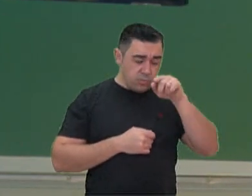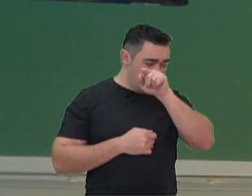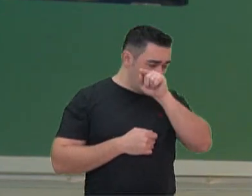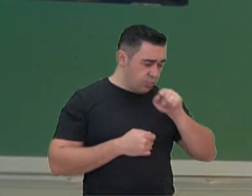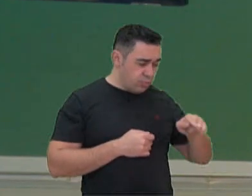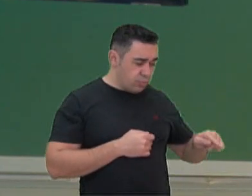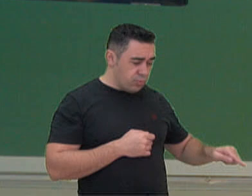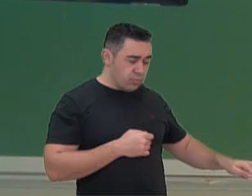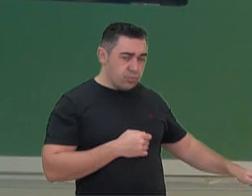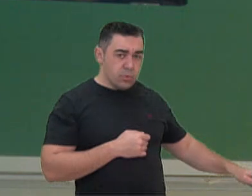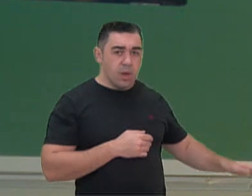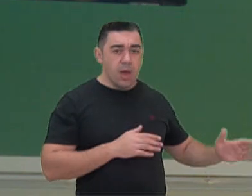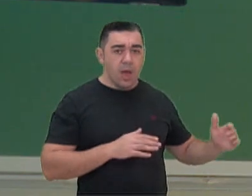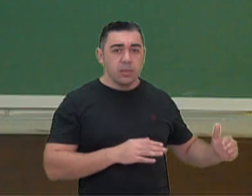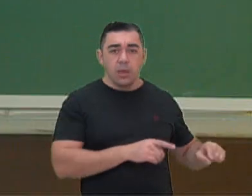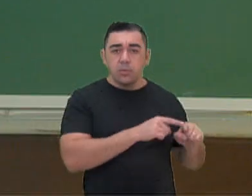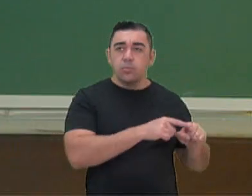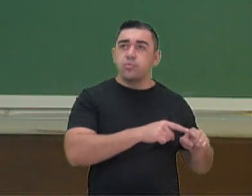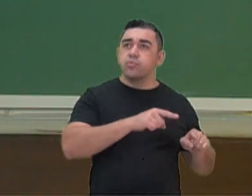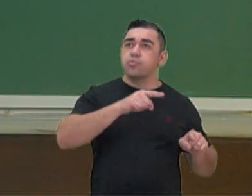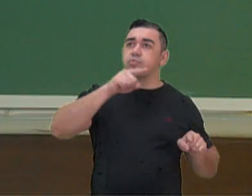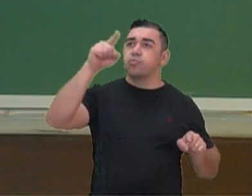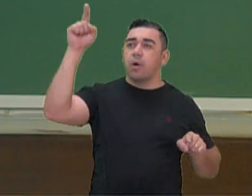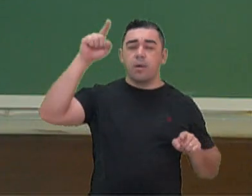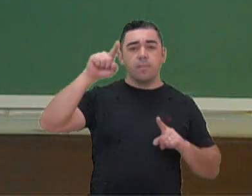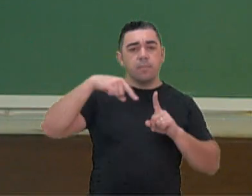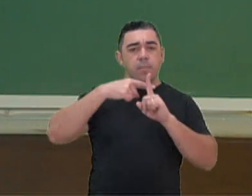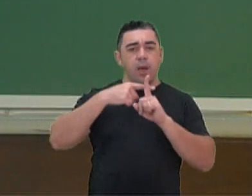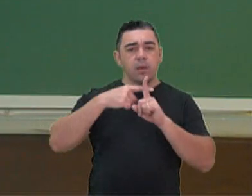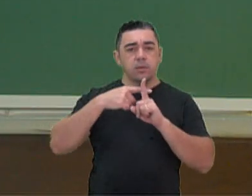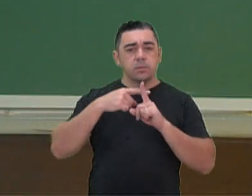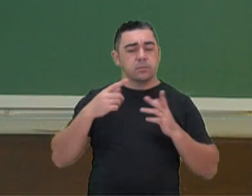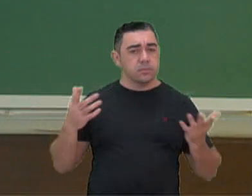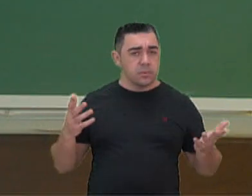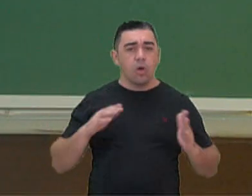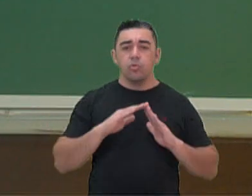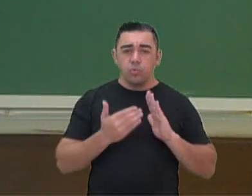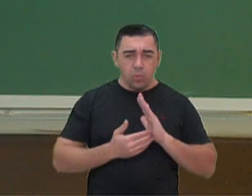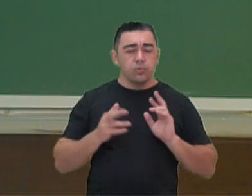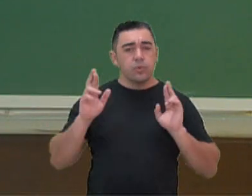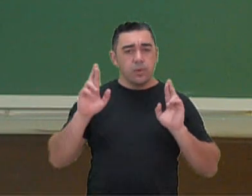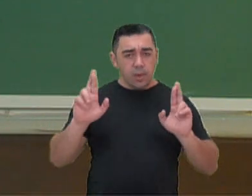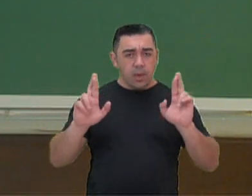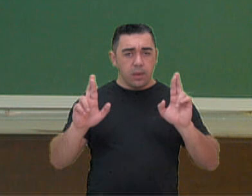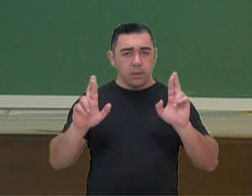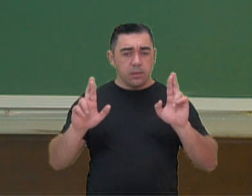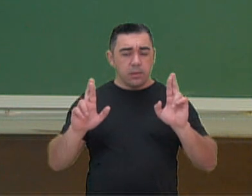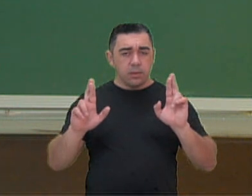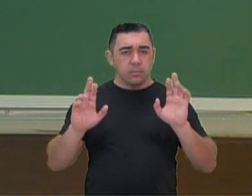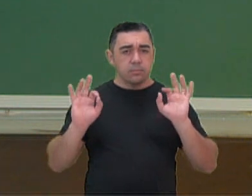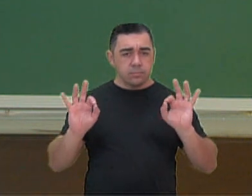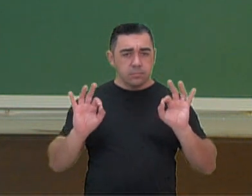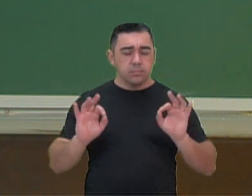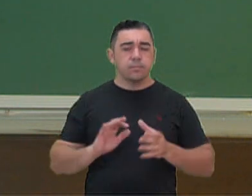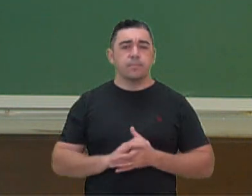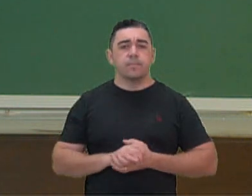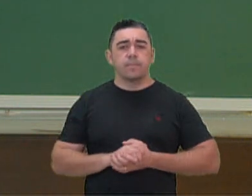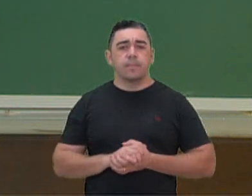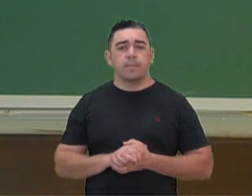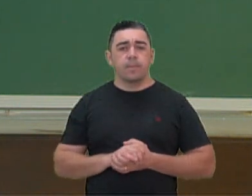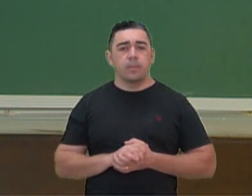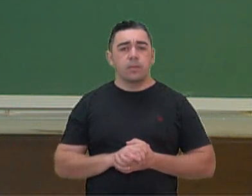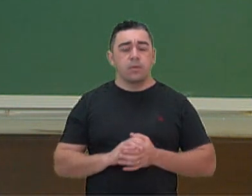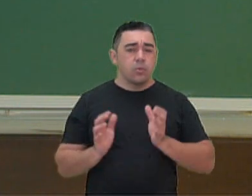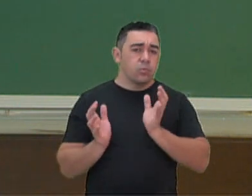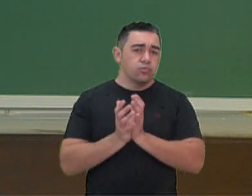mais infinito. Ou seja, a imagem também são todos os números reais possíveis de resposta quando você escolhe um valor